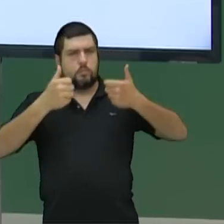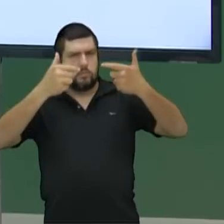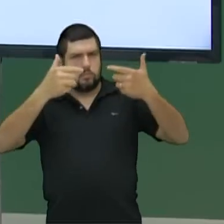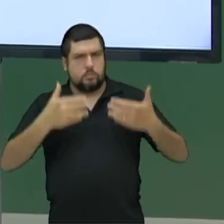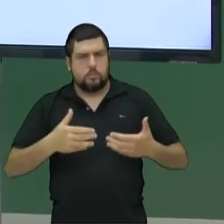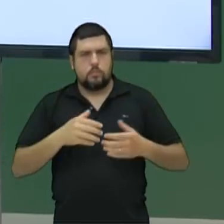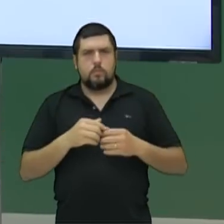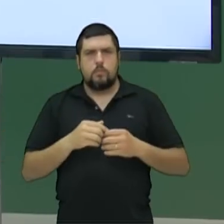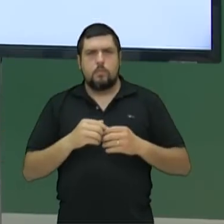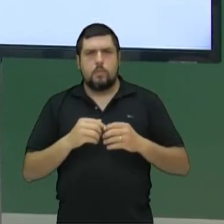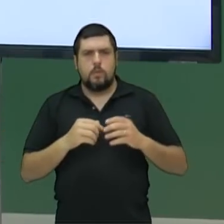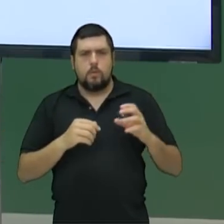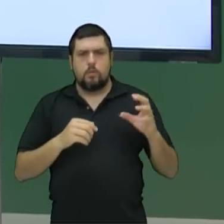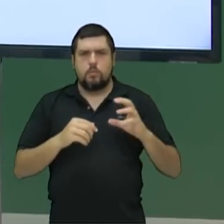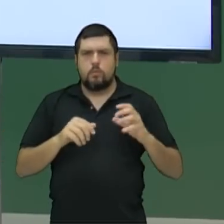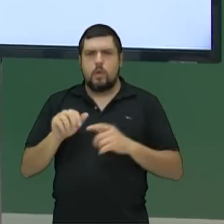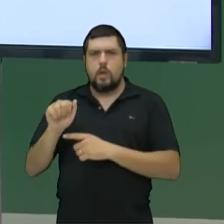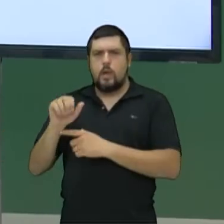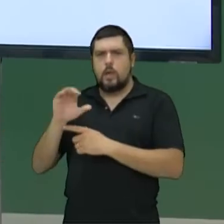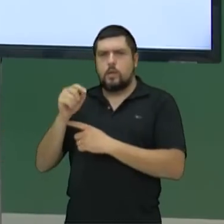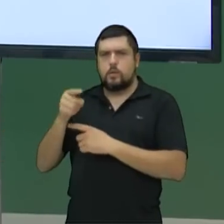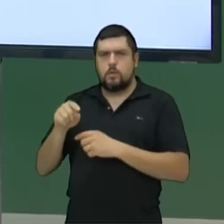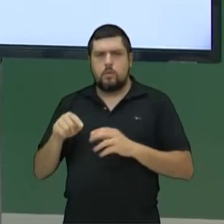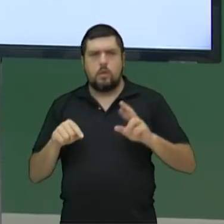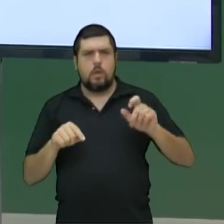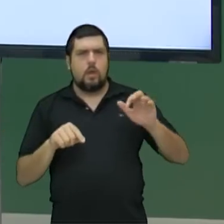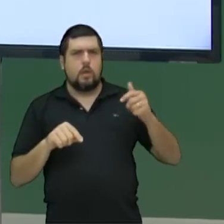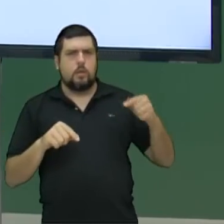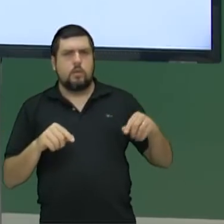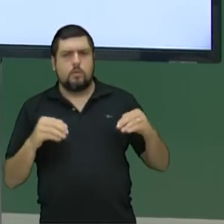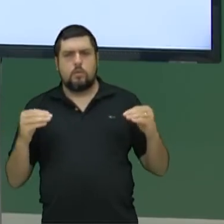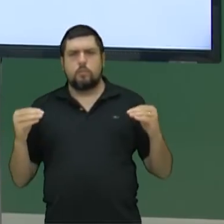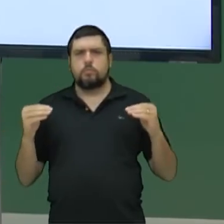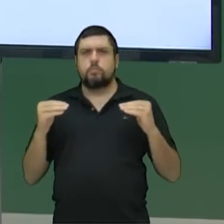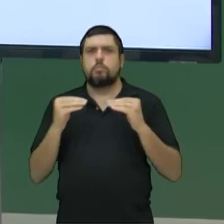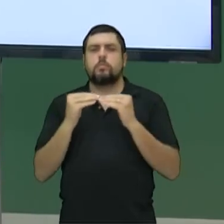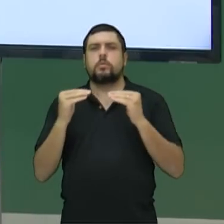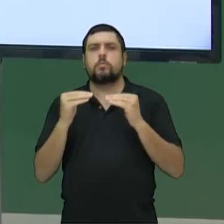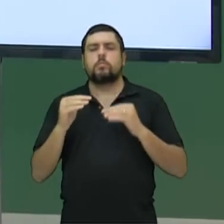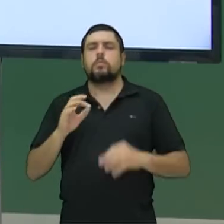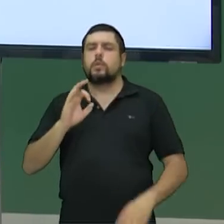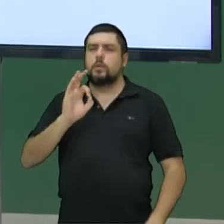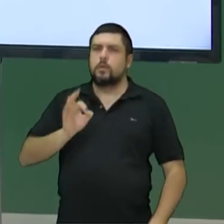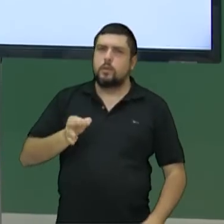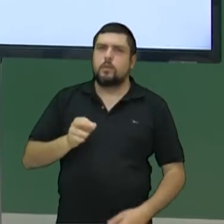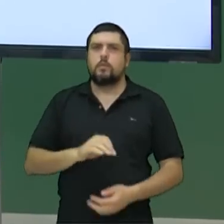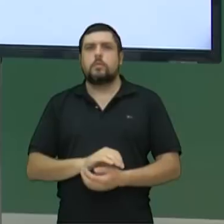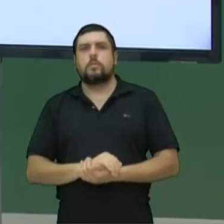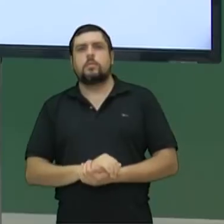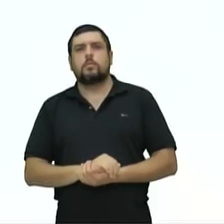forças de ação e reação se equilibram mutuamente? Você vai olhar assim. Então, é certo, professor.